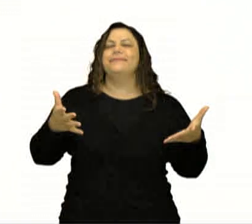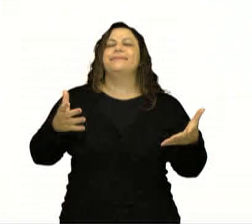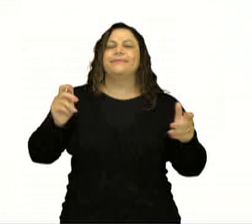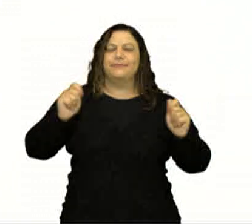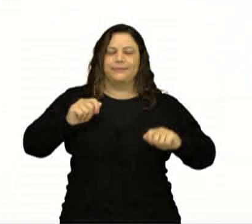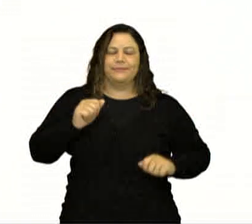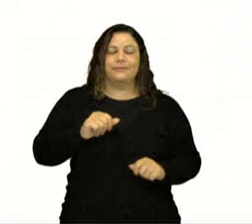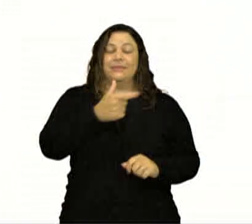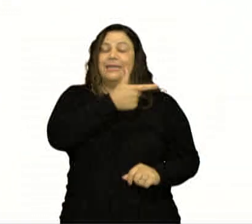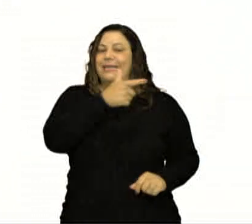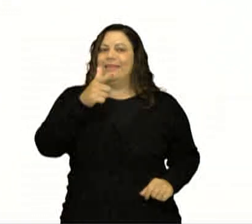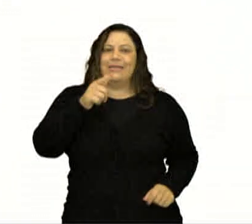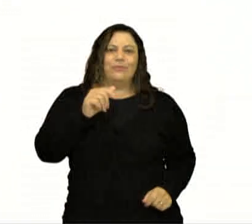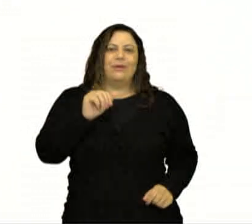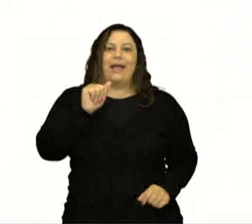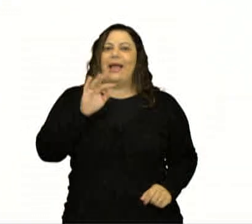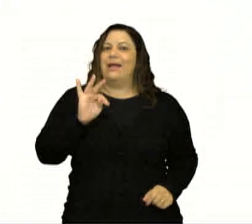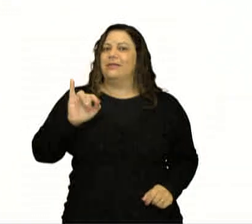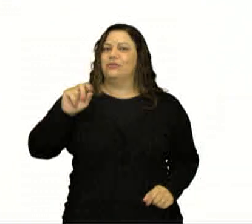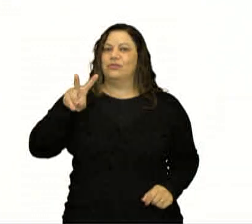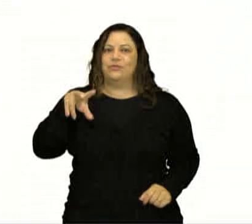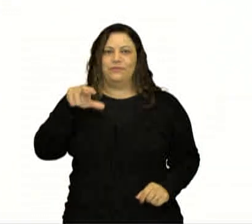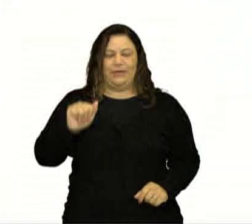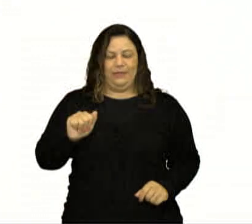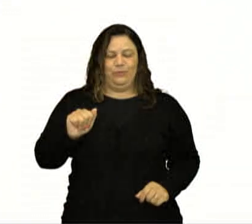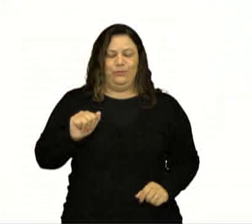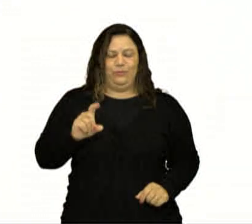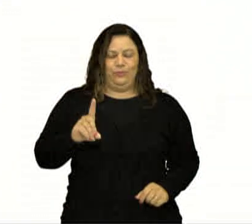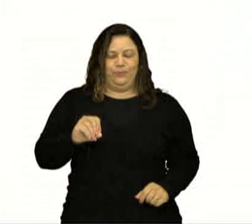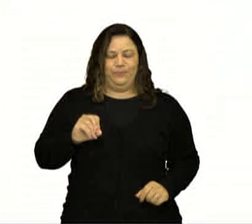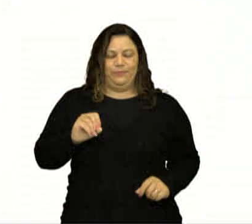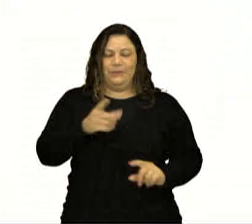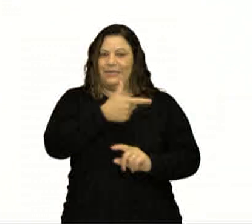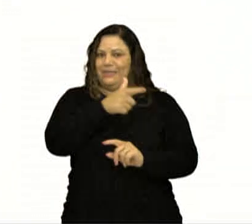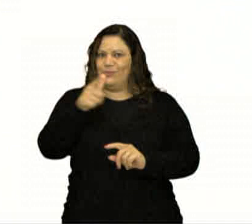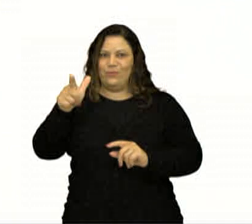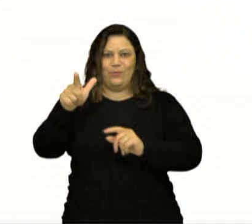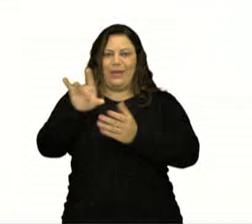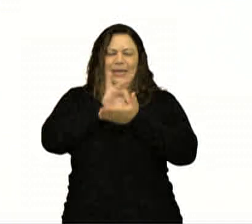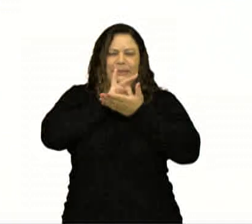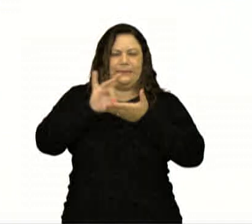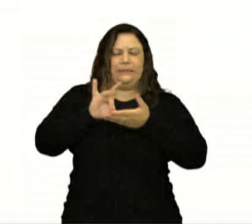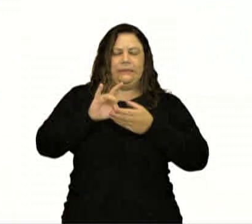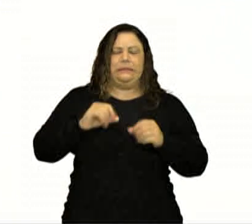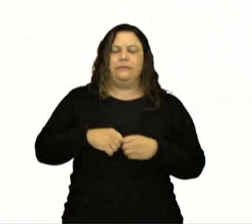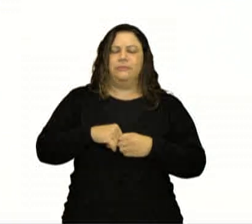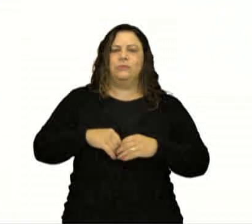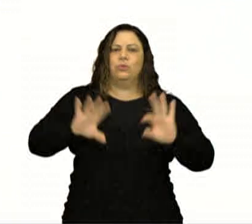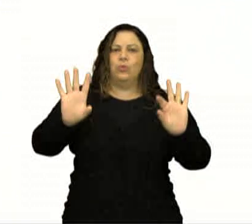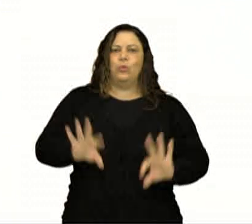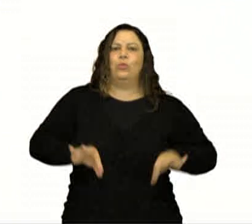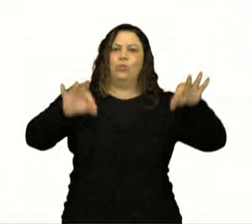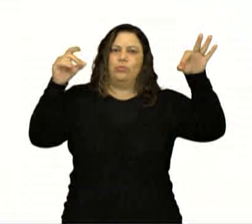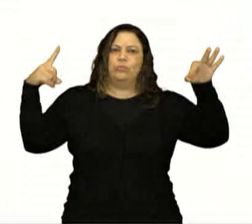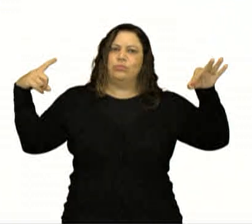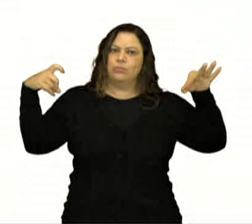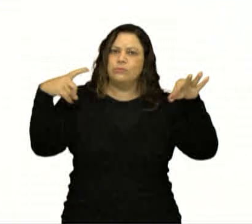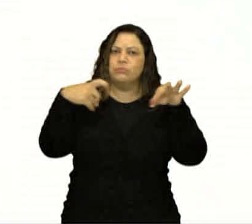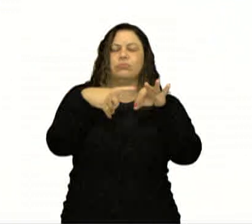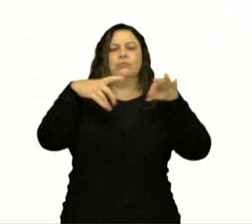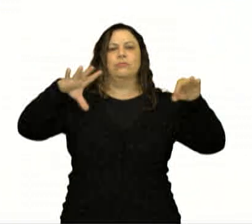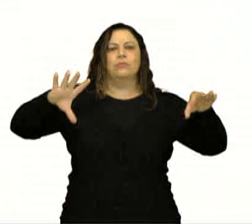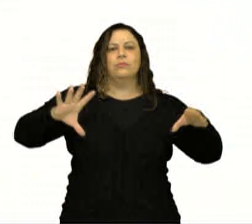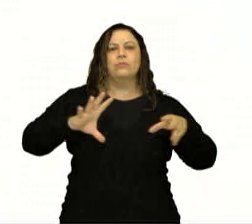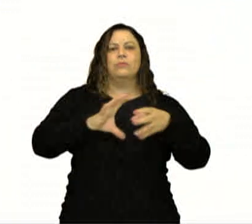ativado. O câncer não é um inimigo estranho, tá? Era uma vez um óvulo e um espermatozoide. Eles se encontraram,